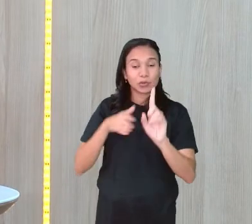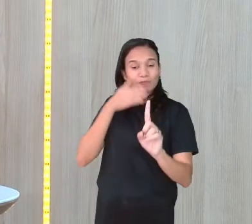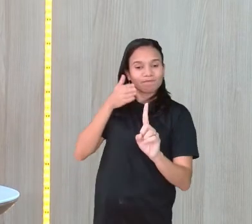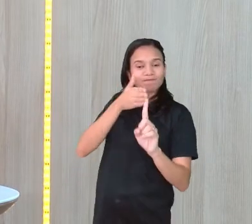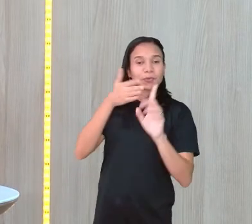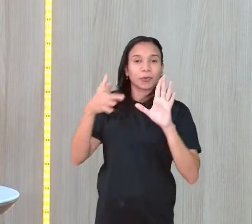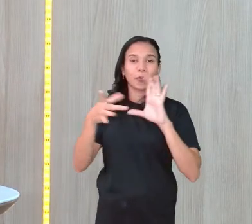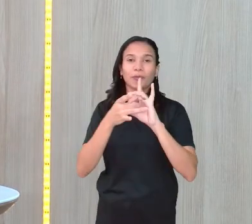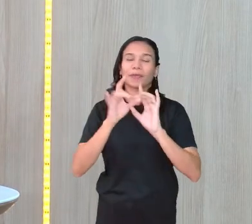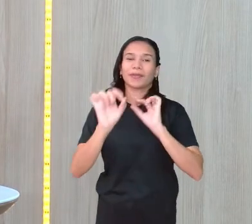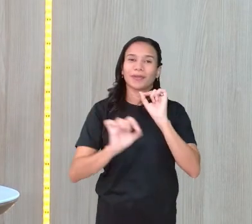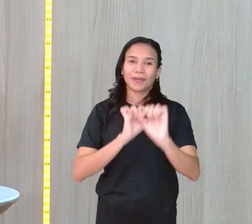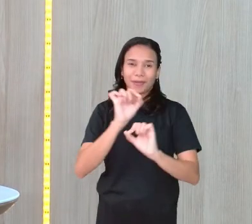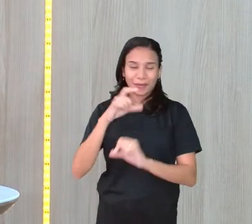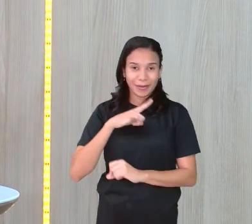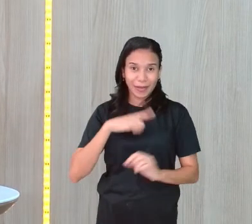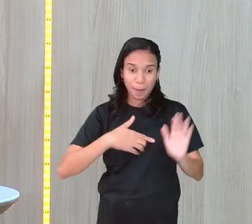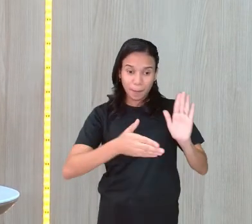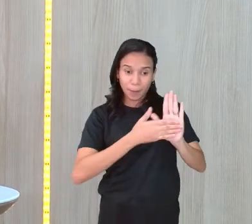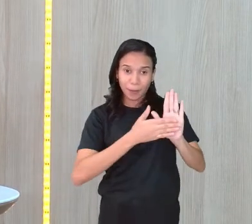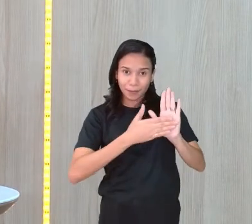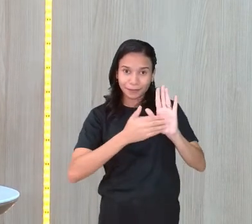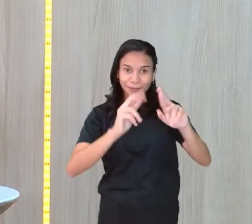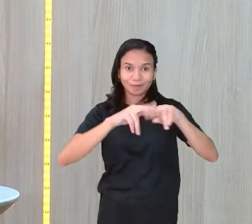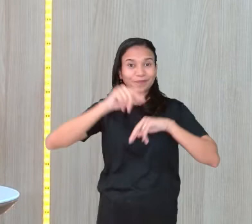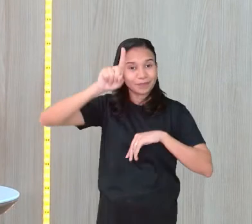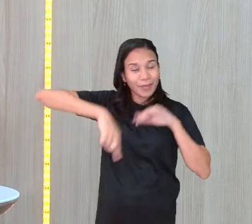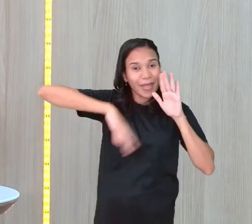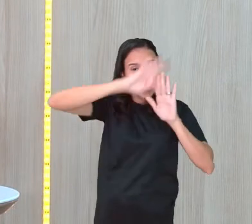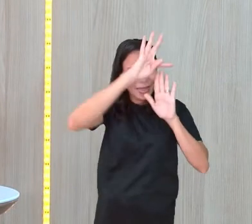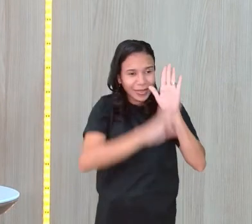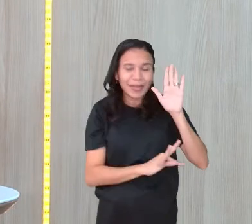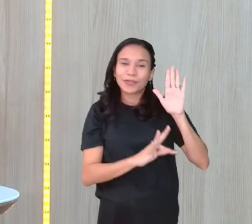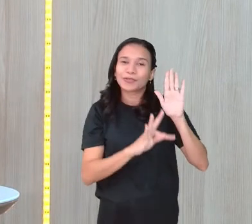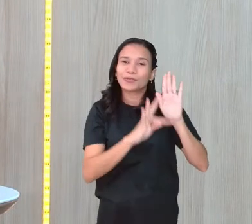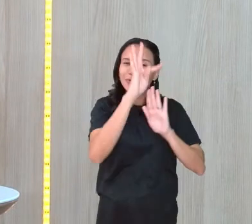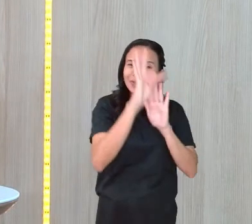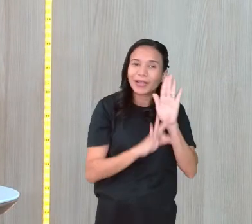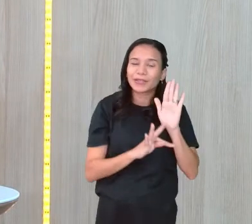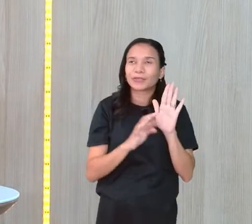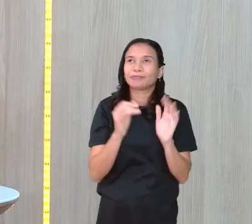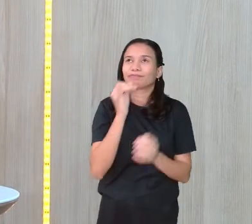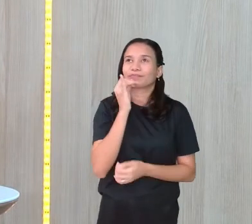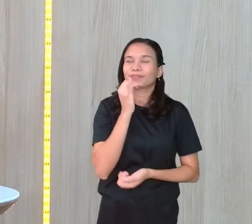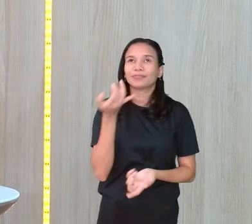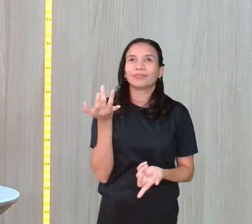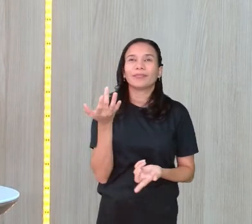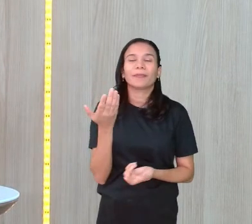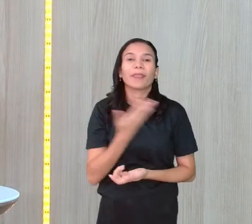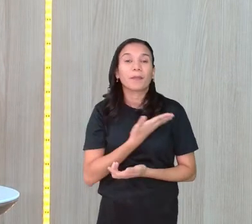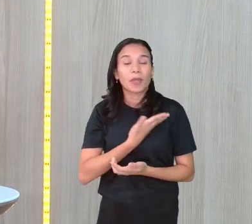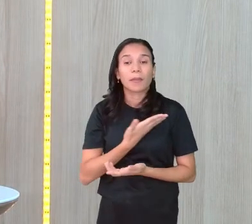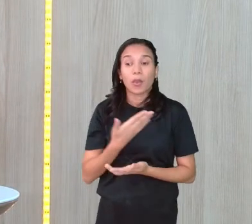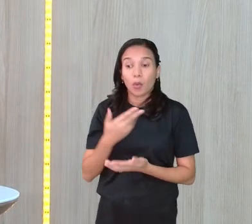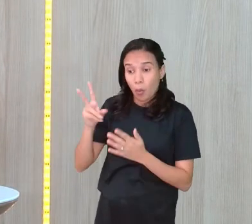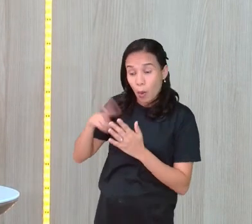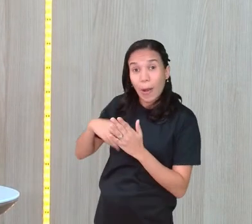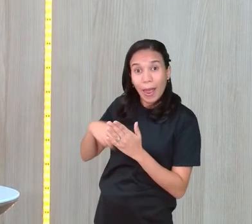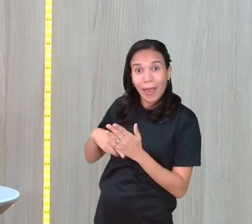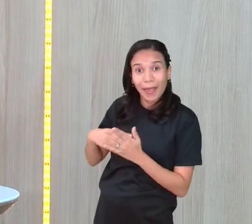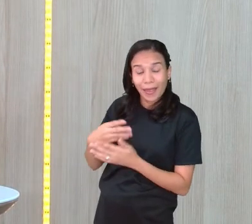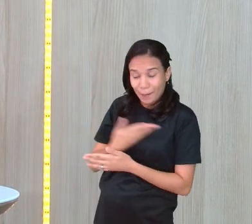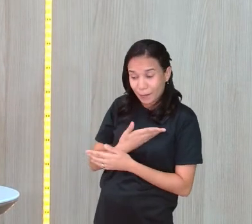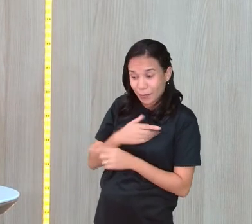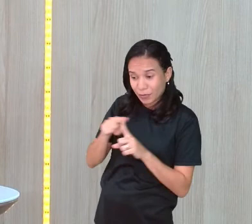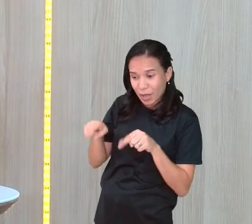diretamente ligado àquilo que ela se propõe. Sim. Se é um texto, como você colocou aí, se é para que os colegas leiam, então o professor vai ter que